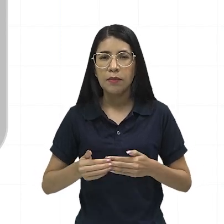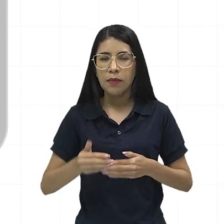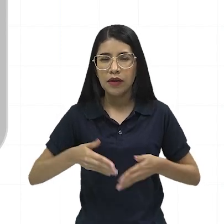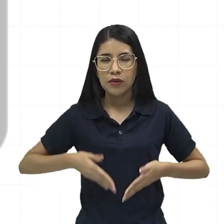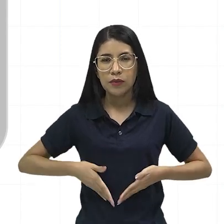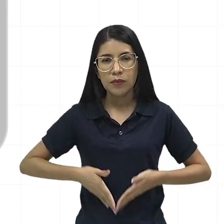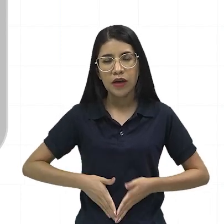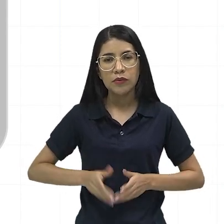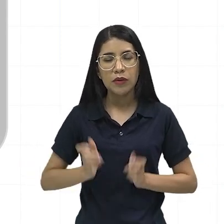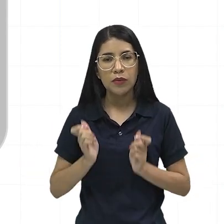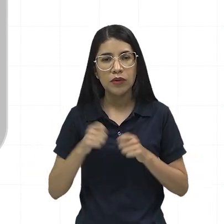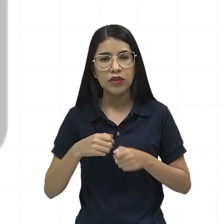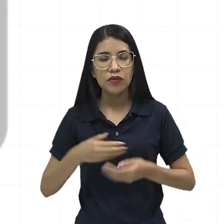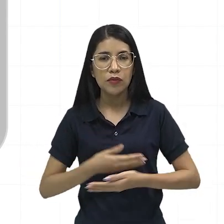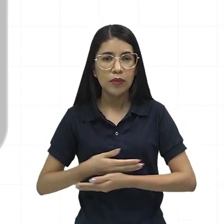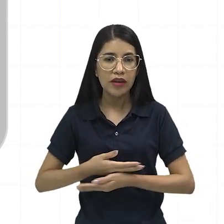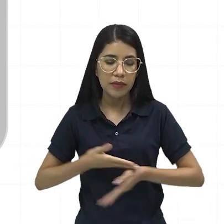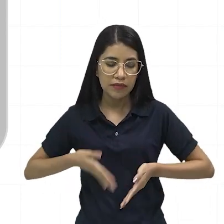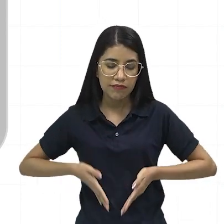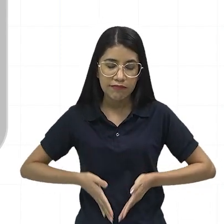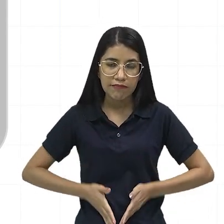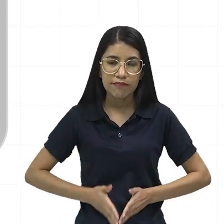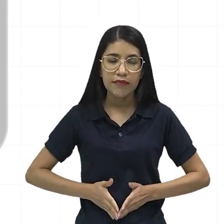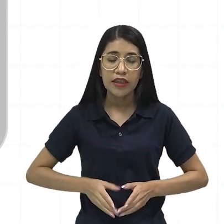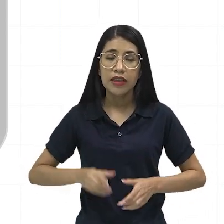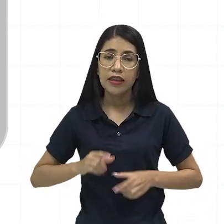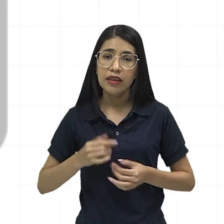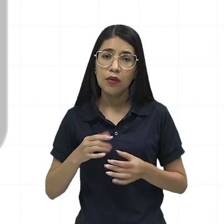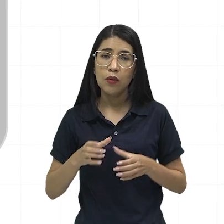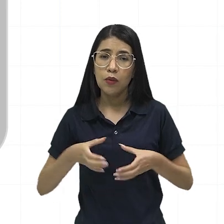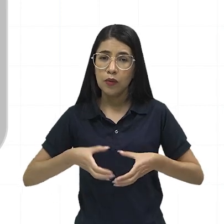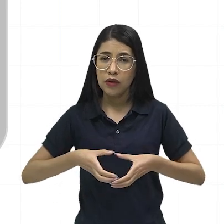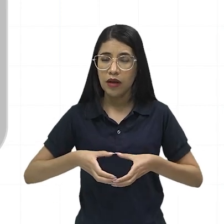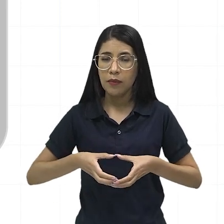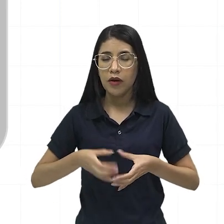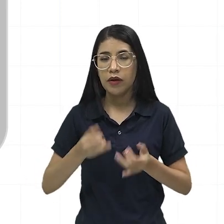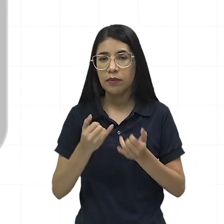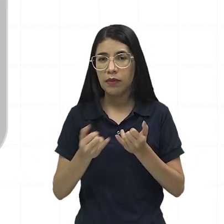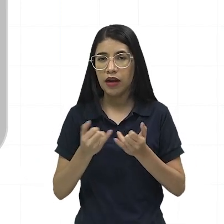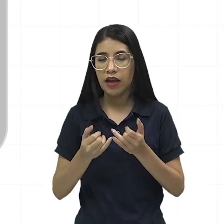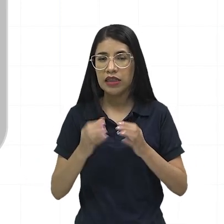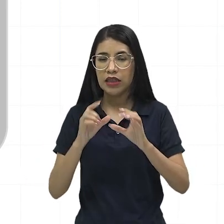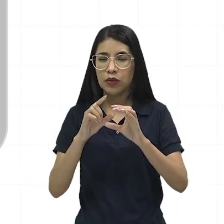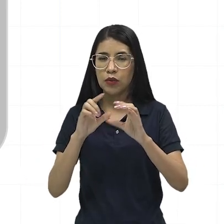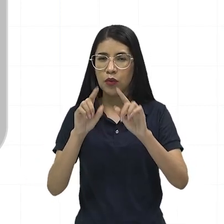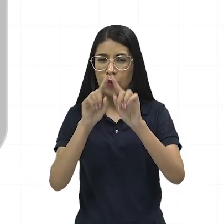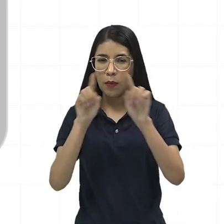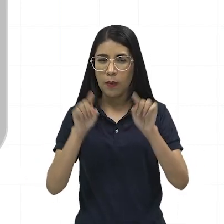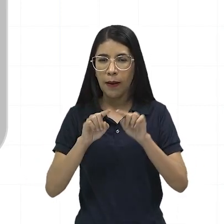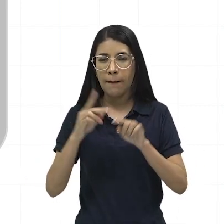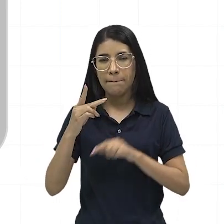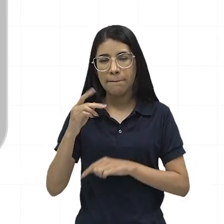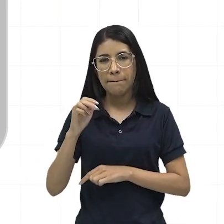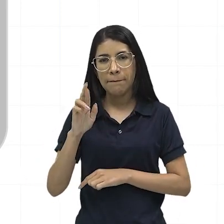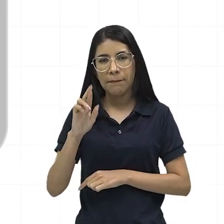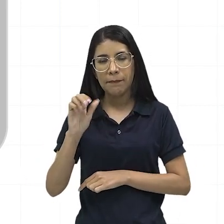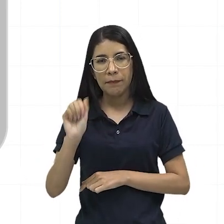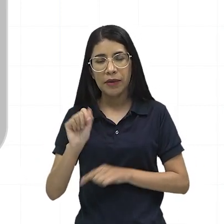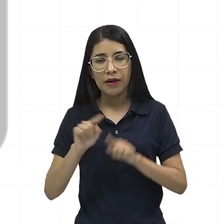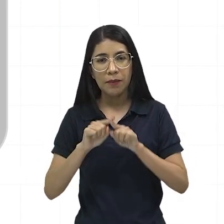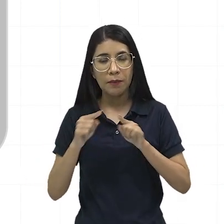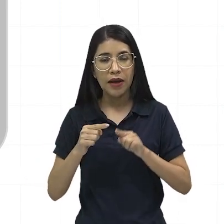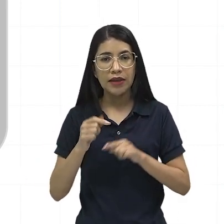saída do bebê. Só para você ter ideia, ele tem um tamanho aproximado aí de uma pera, tá? Mas quando a mulher